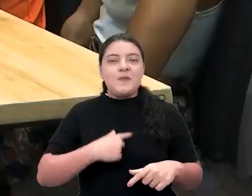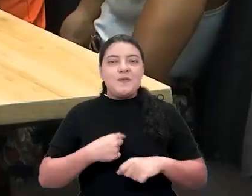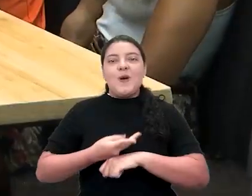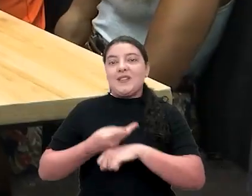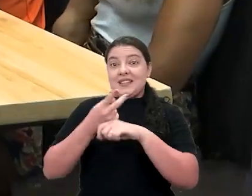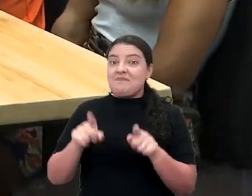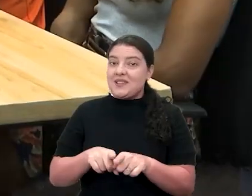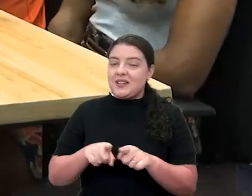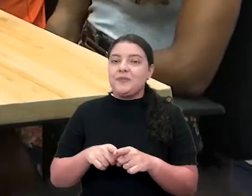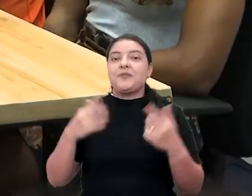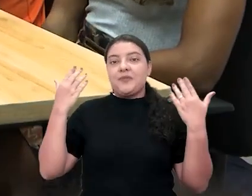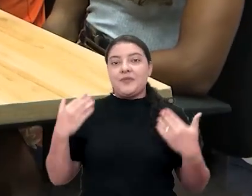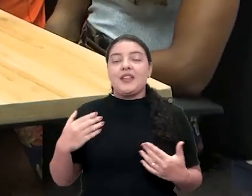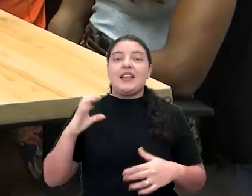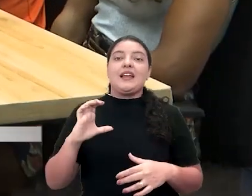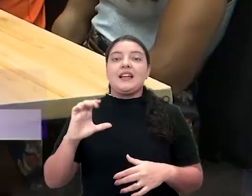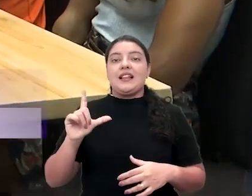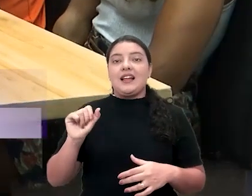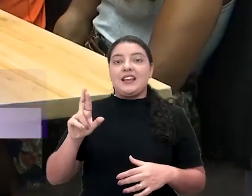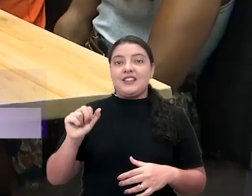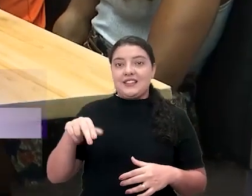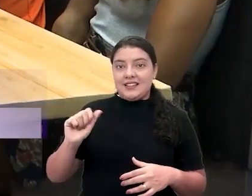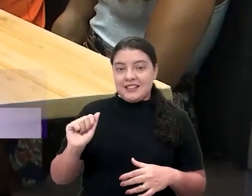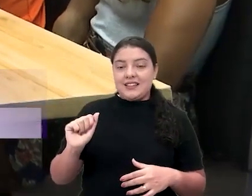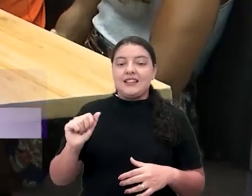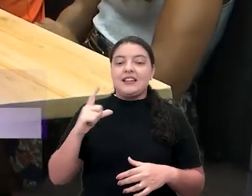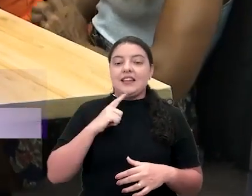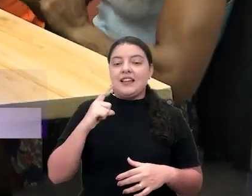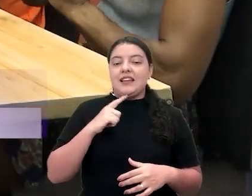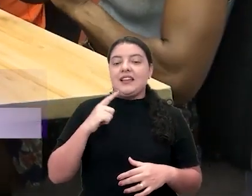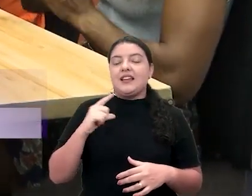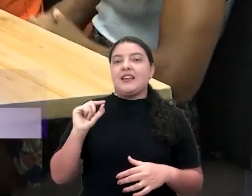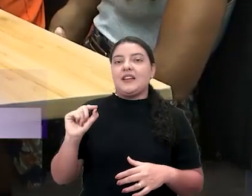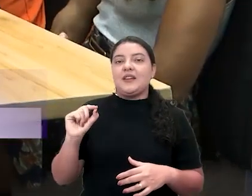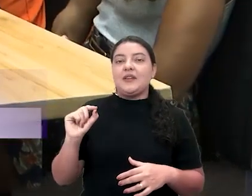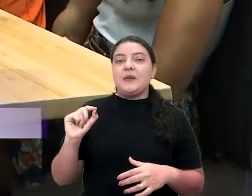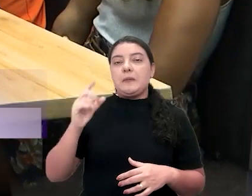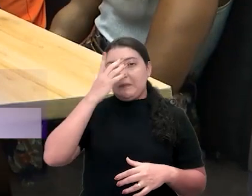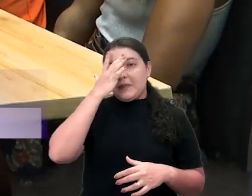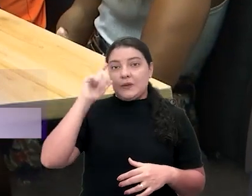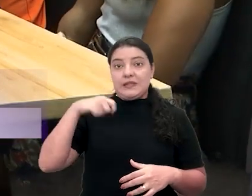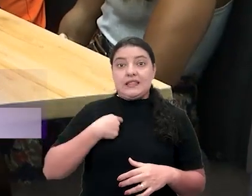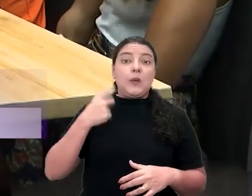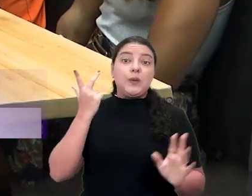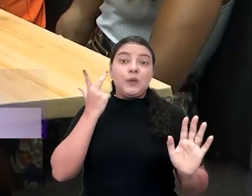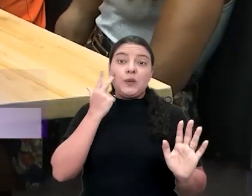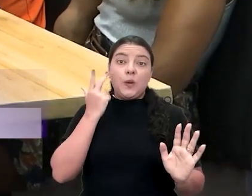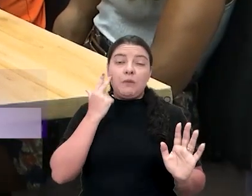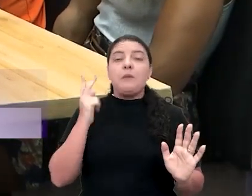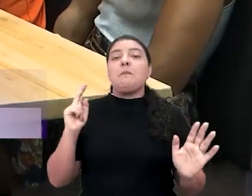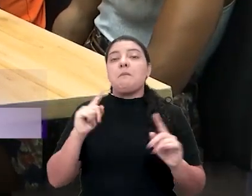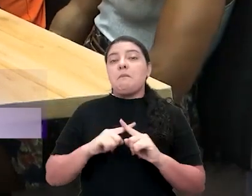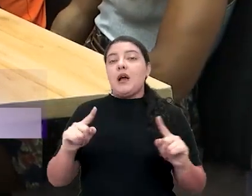também. Eu sou a Clariene Abreu. Eu nasci considerado uma pessoa normal. Eu sofri um acidente